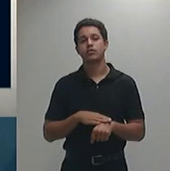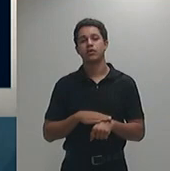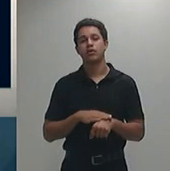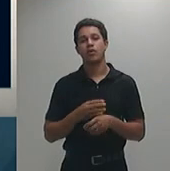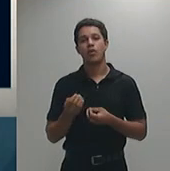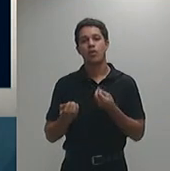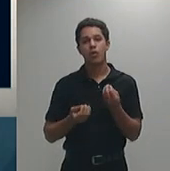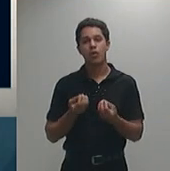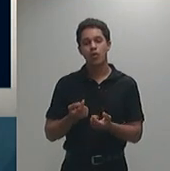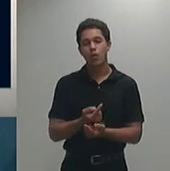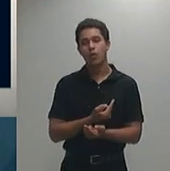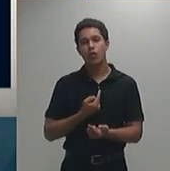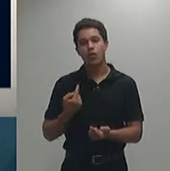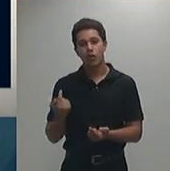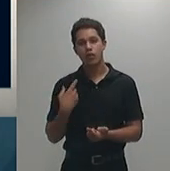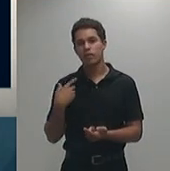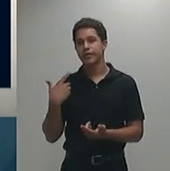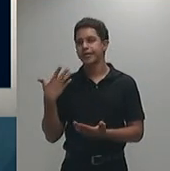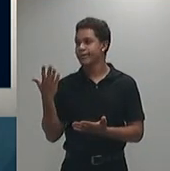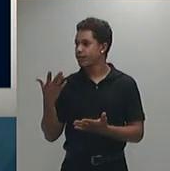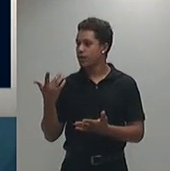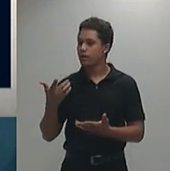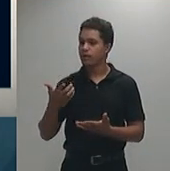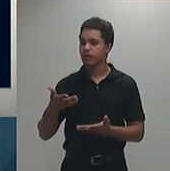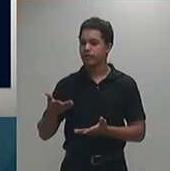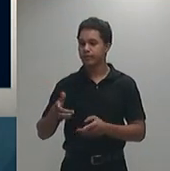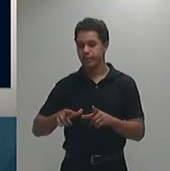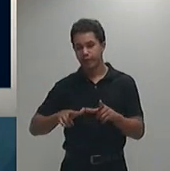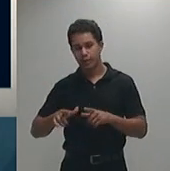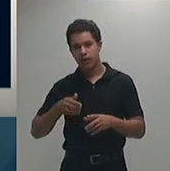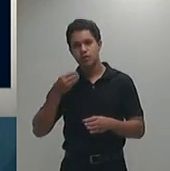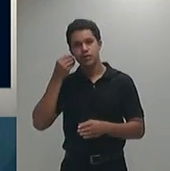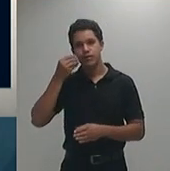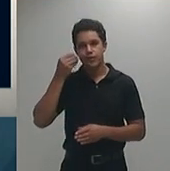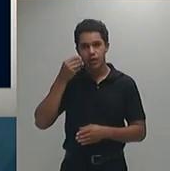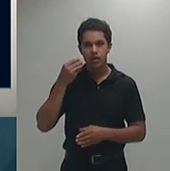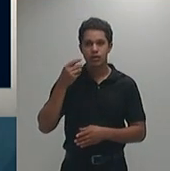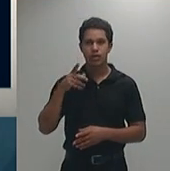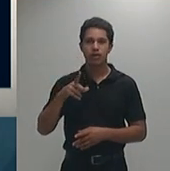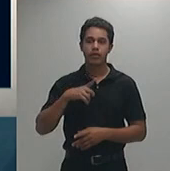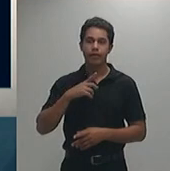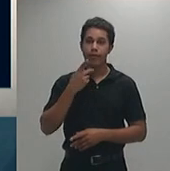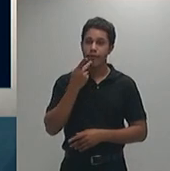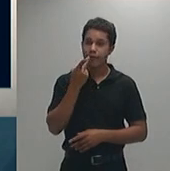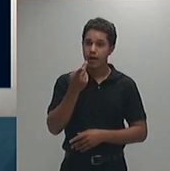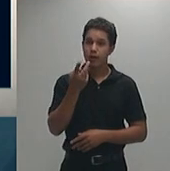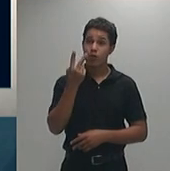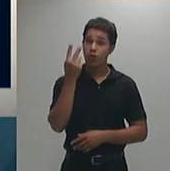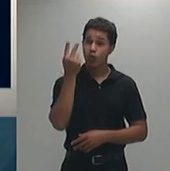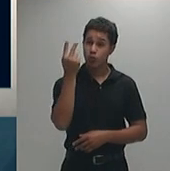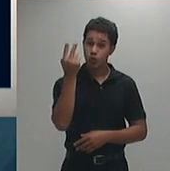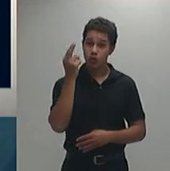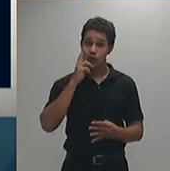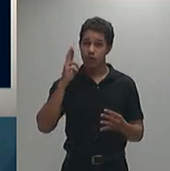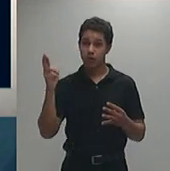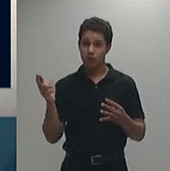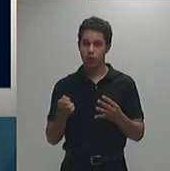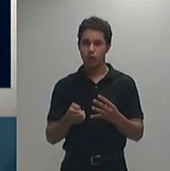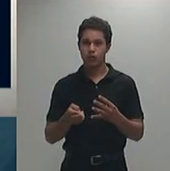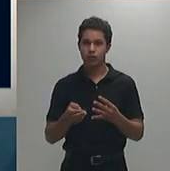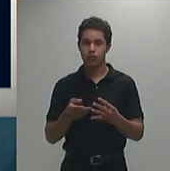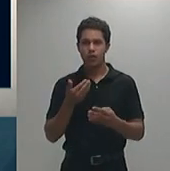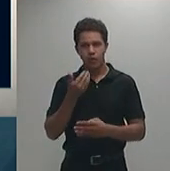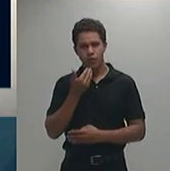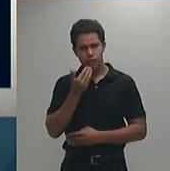nós somos recorrentes é ele que falar por dois recursos Eu pedi ele é que esse